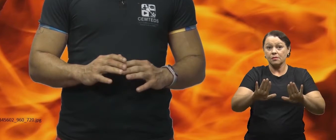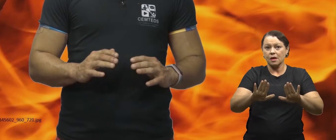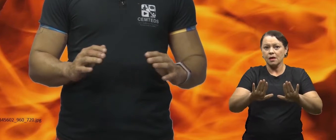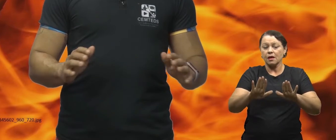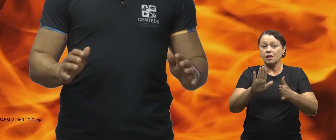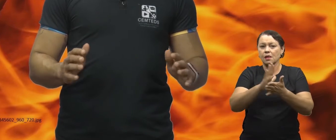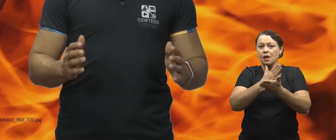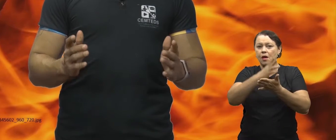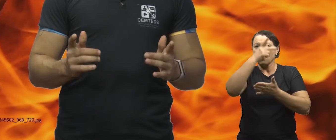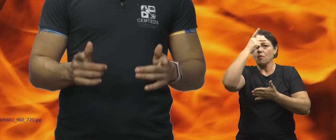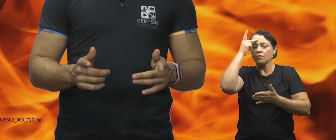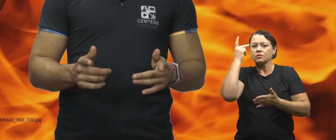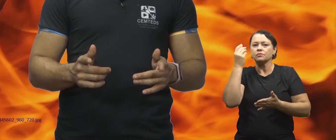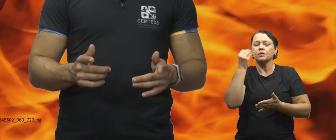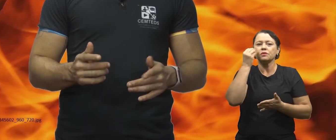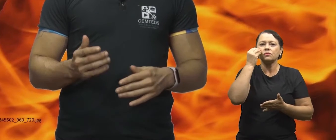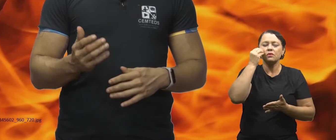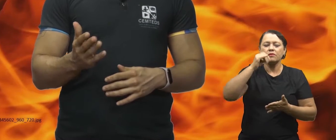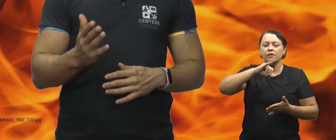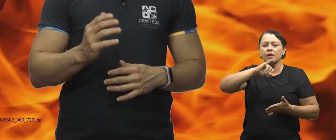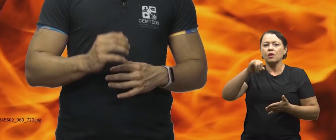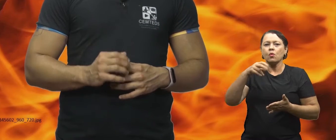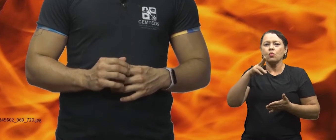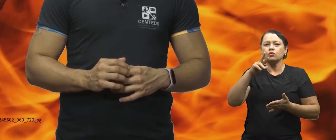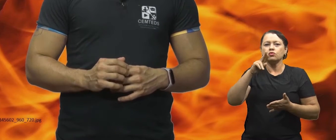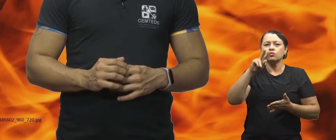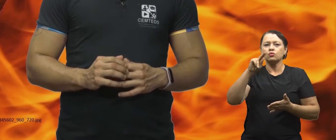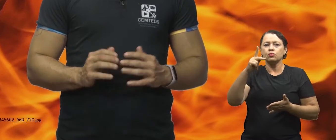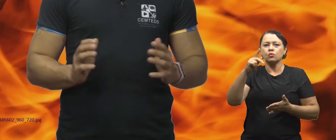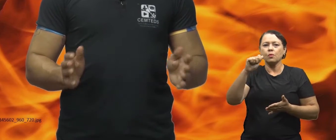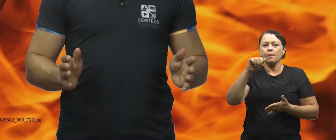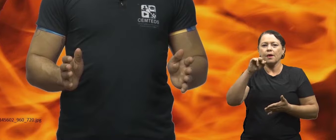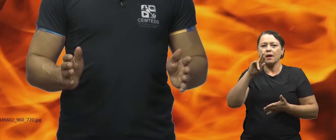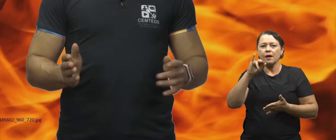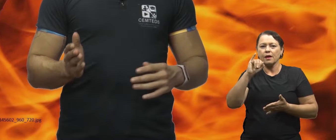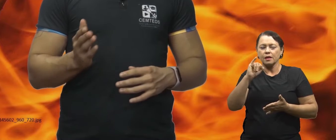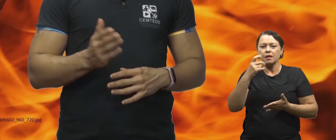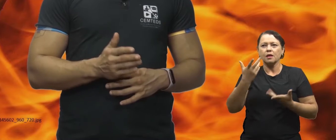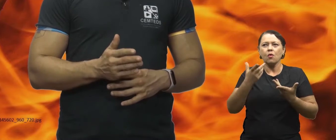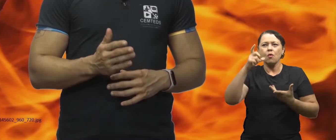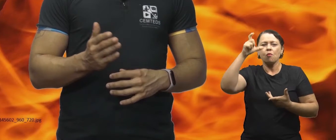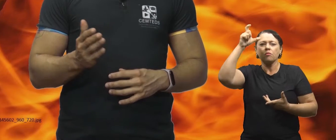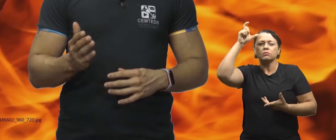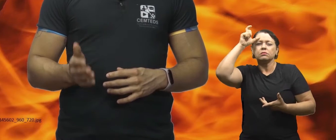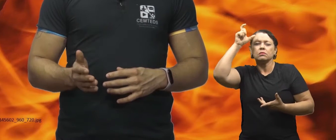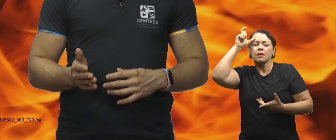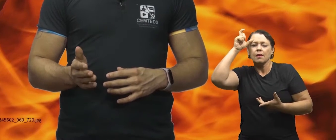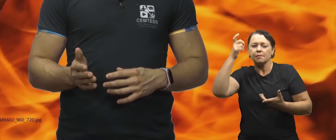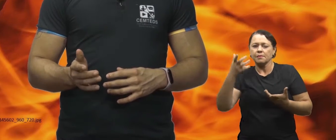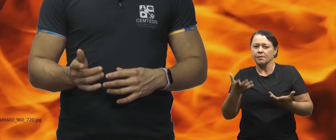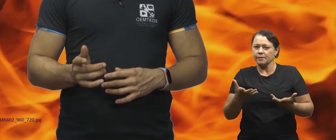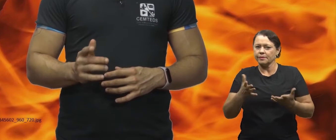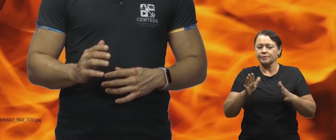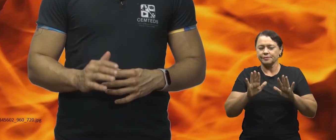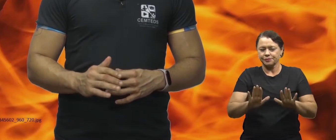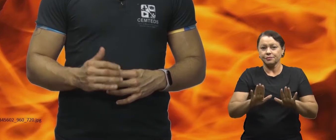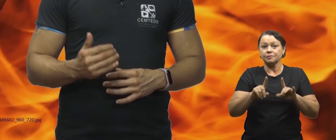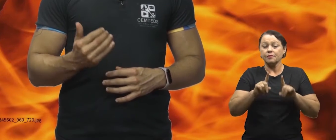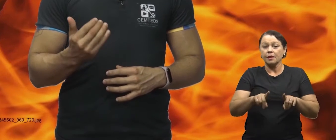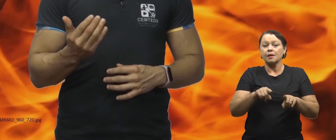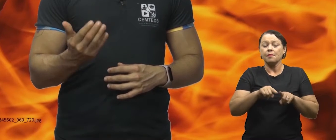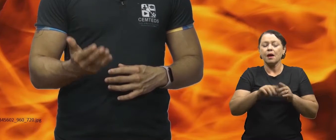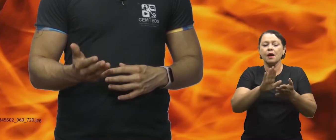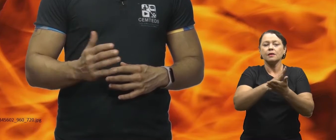é vista como uma espécie de demônio, um ser do mal. Os religiosos, em contato com as histórias indígenas,